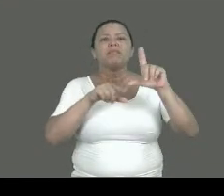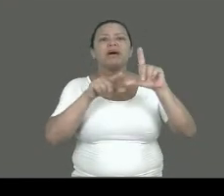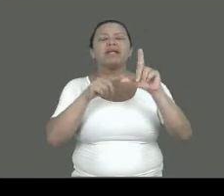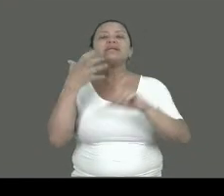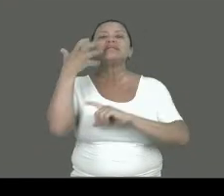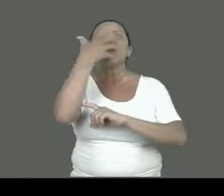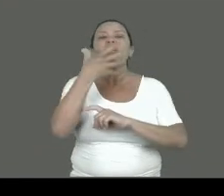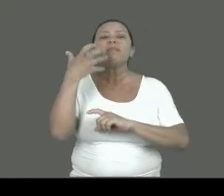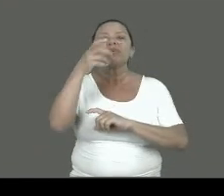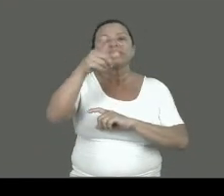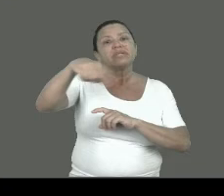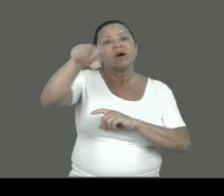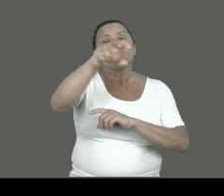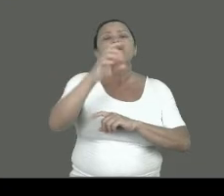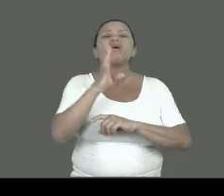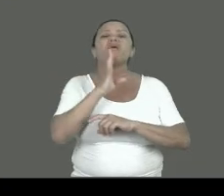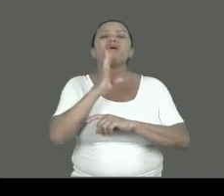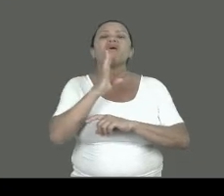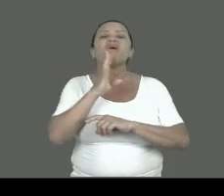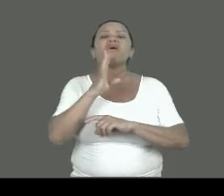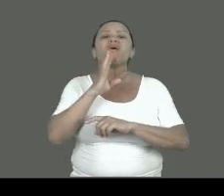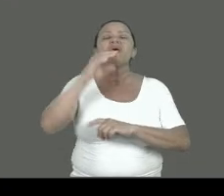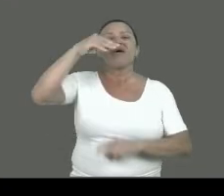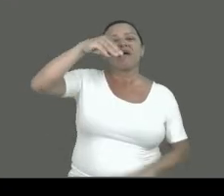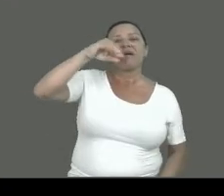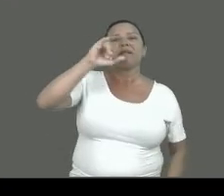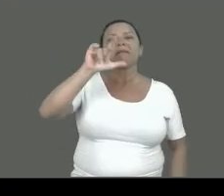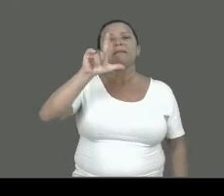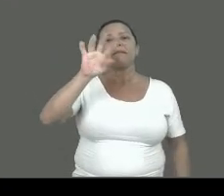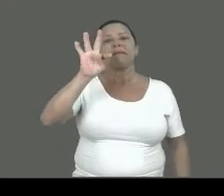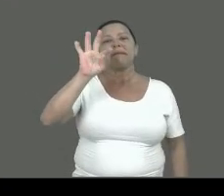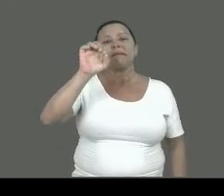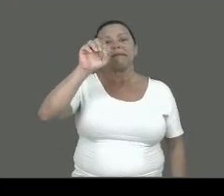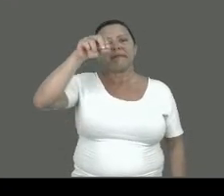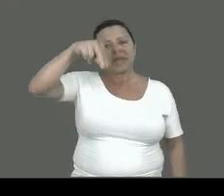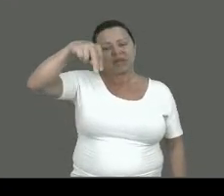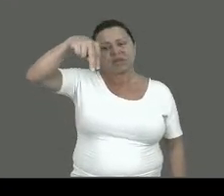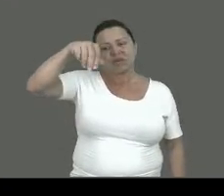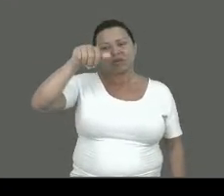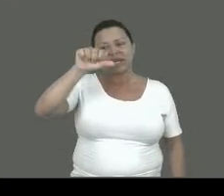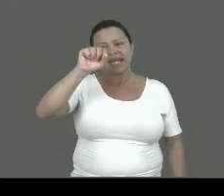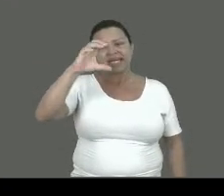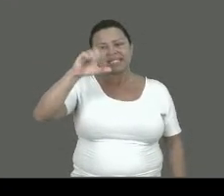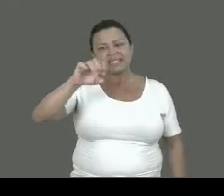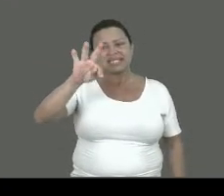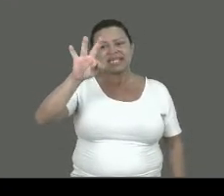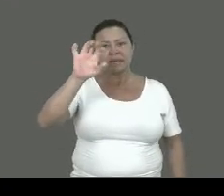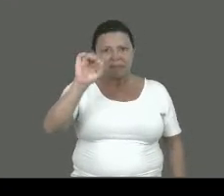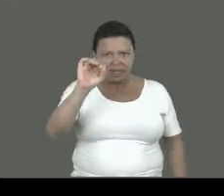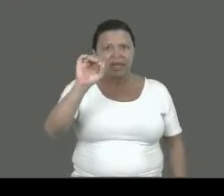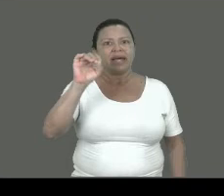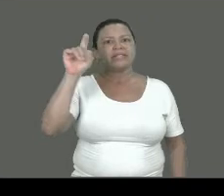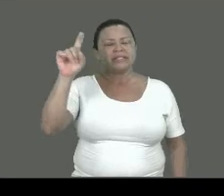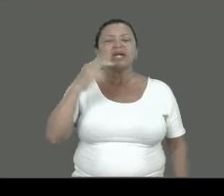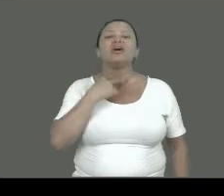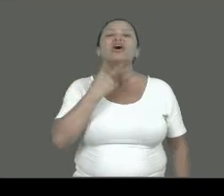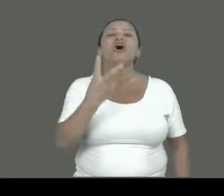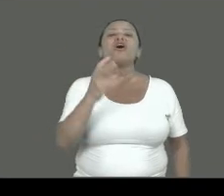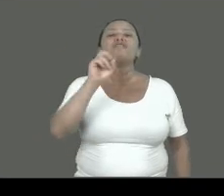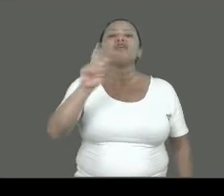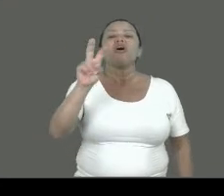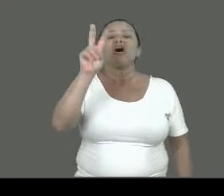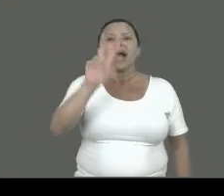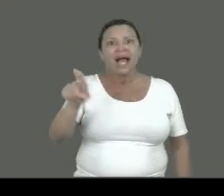muito conhecida, de autoria de Milton Nascimento e Fernando Brant, e que ficou famosa na voz de Maria